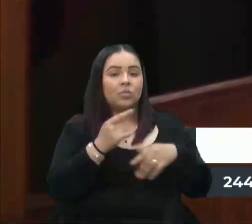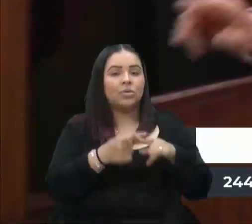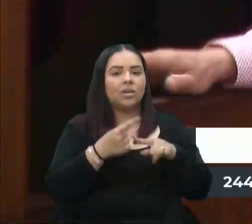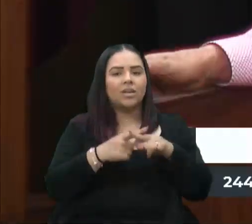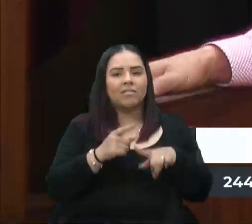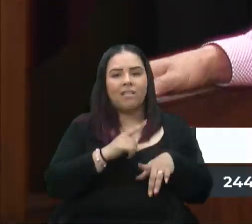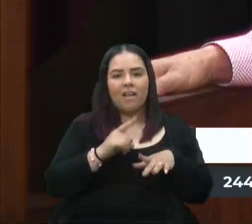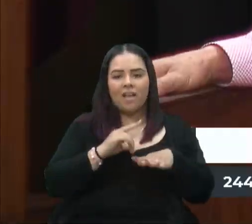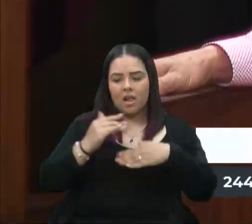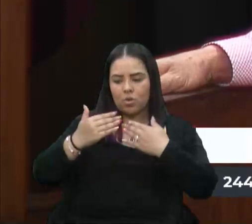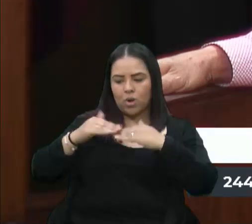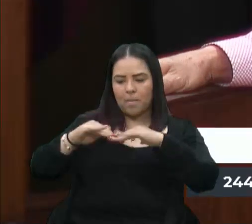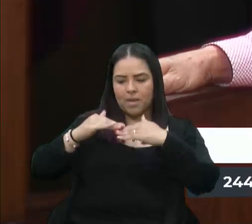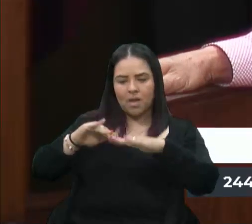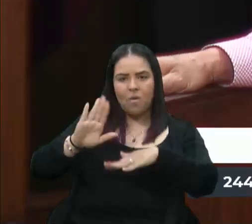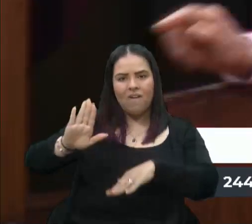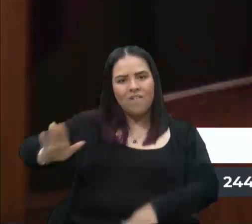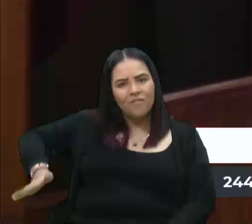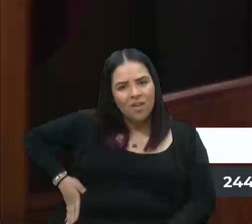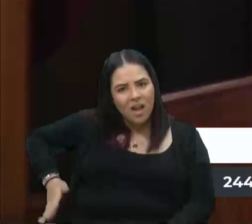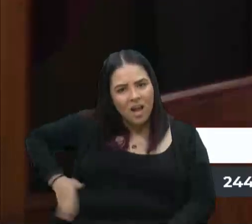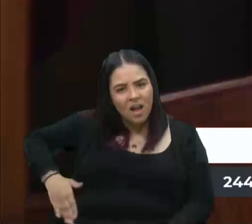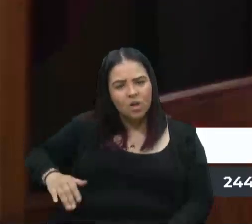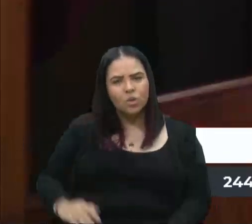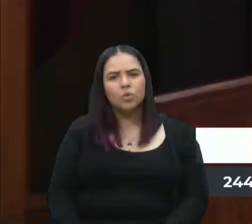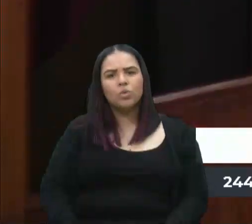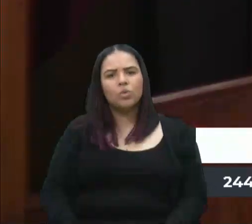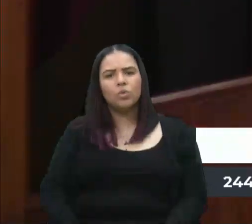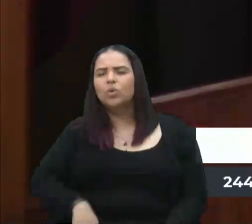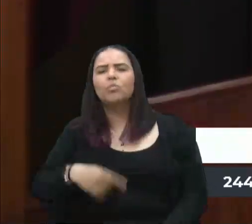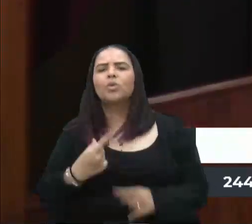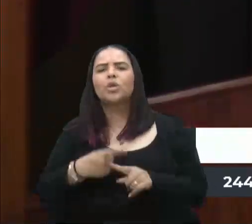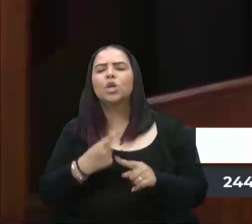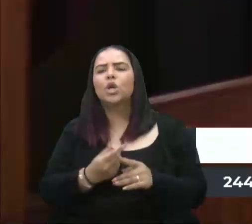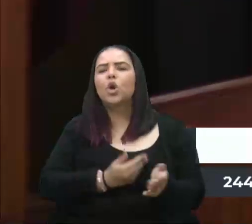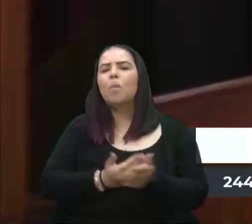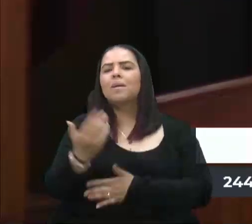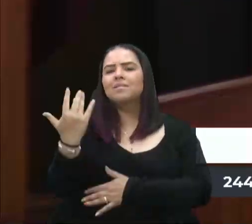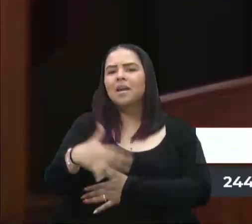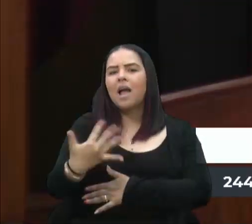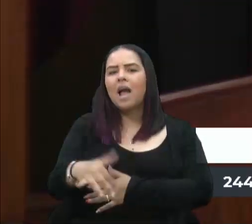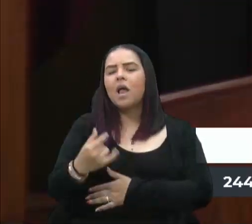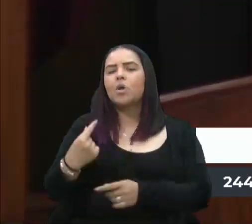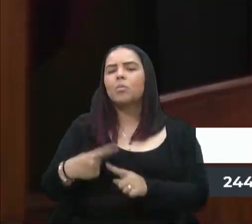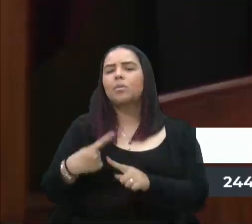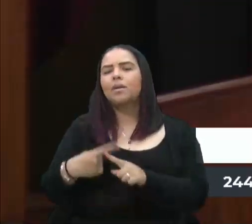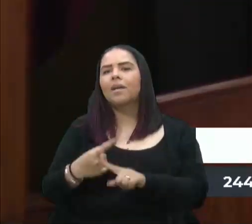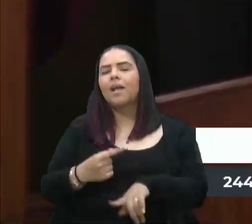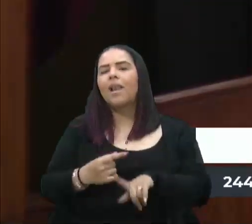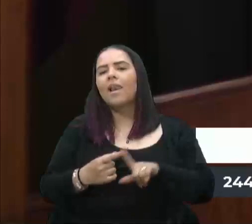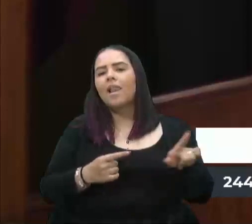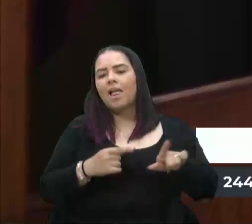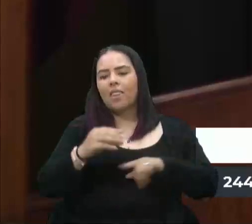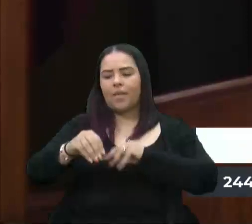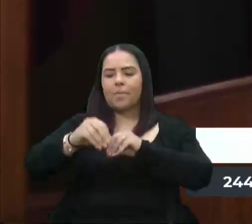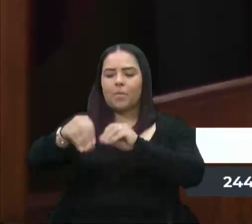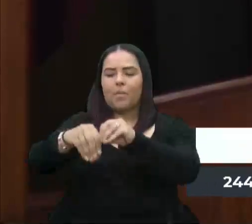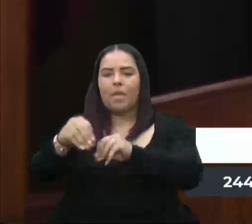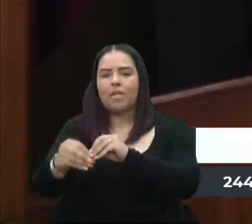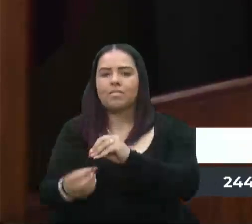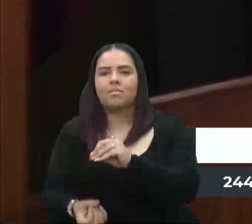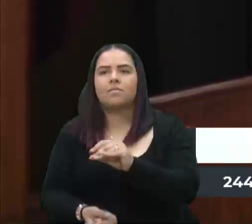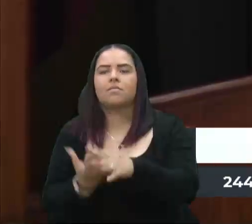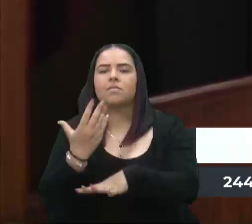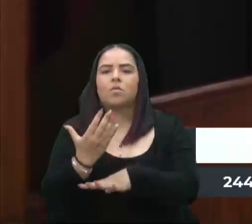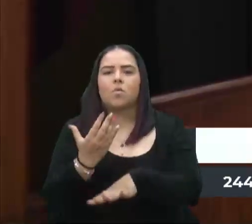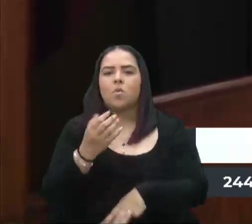é vagabundo, ainda se ouve isso. Por que que começa caro? Porque desde lá da produção, os insumos, o